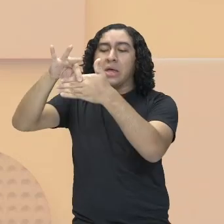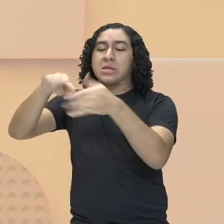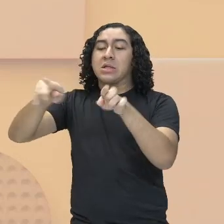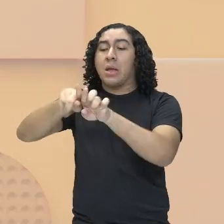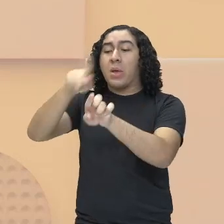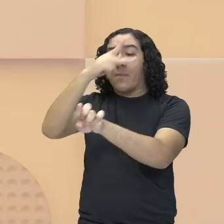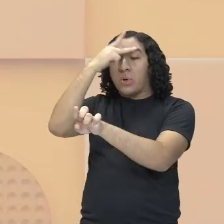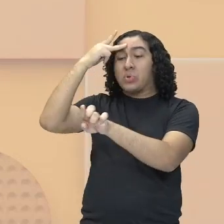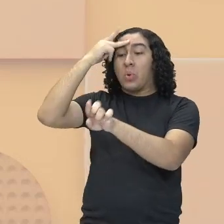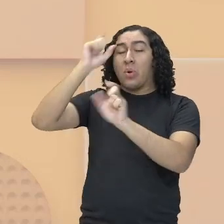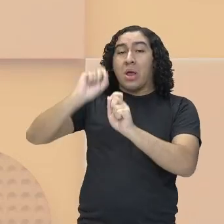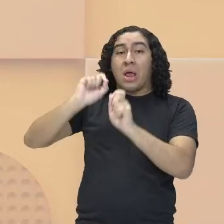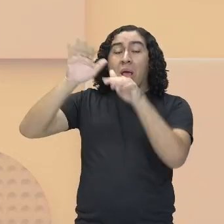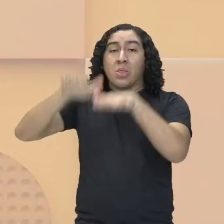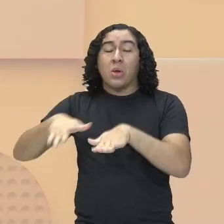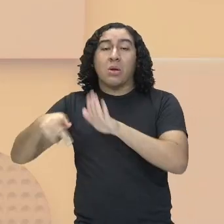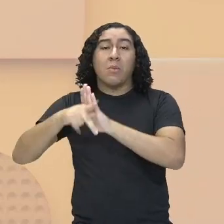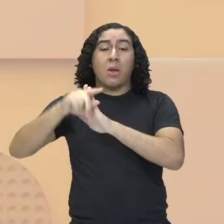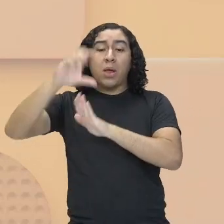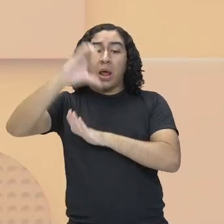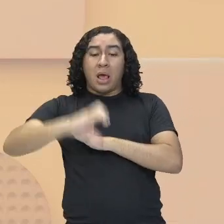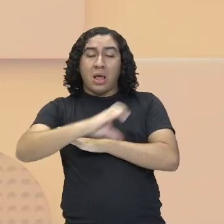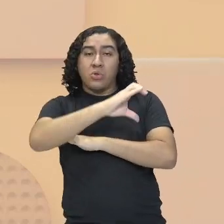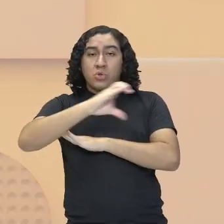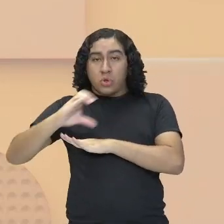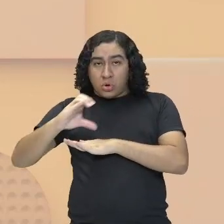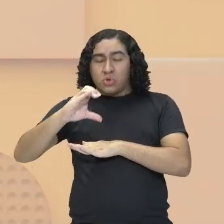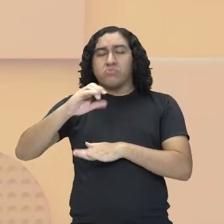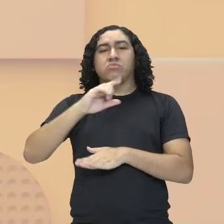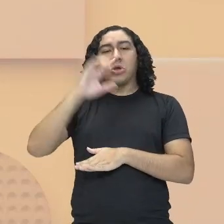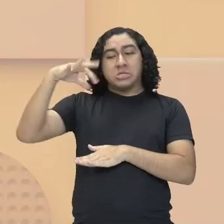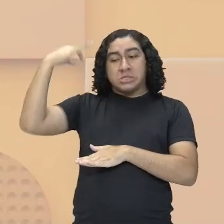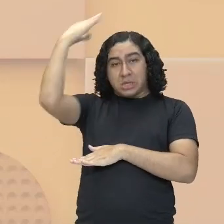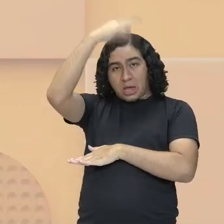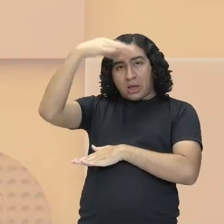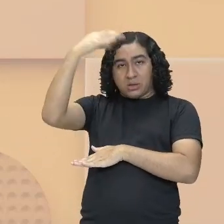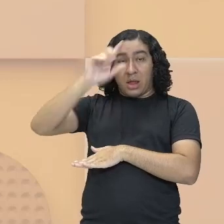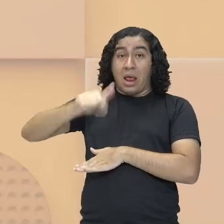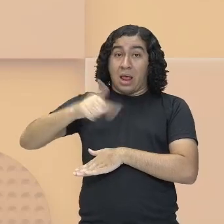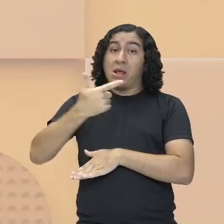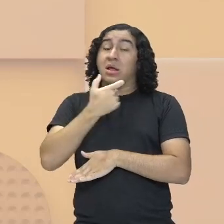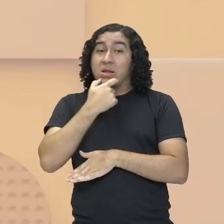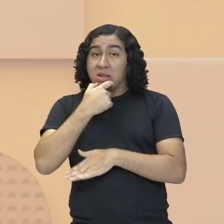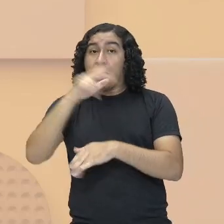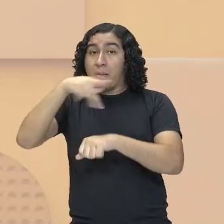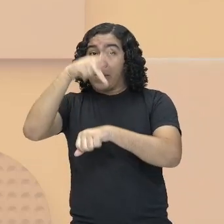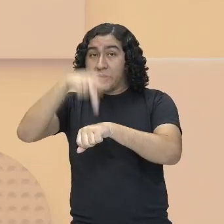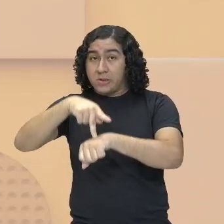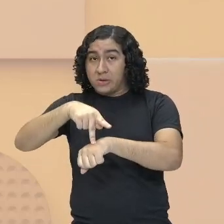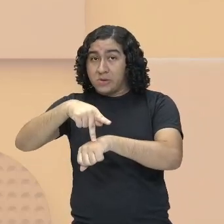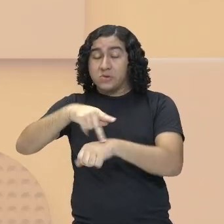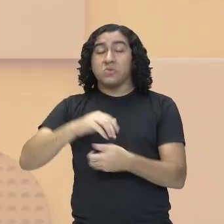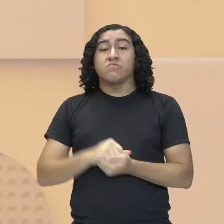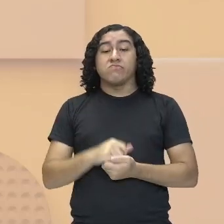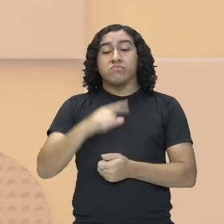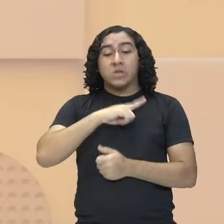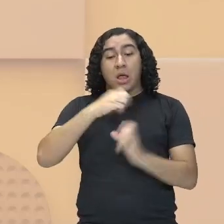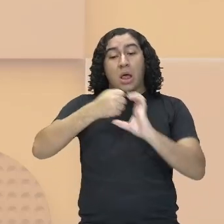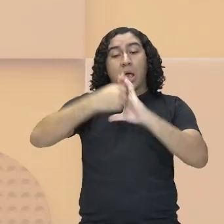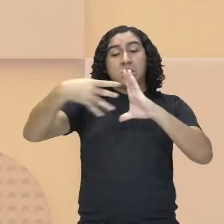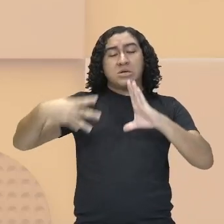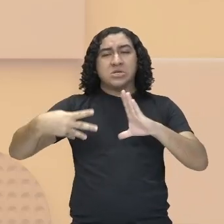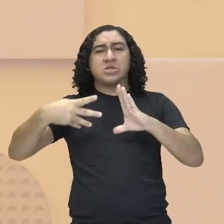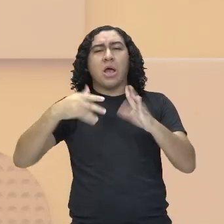aos santos católicos, ou seja, é uma igreja na Inglaterra, vai ter ali ainda